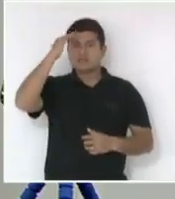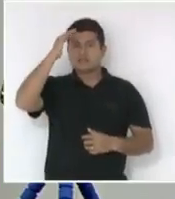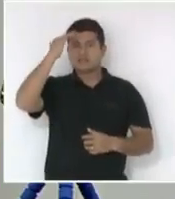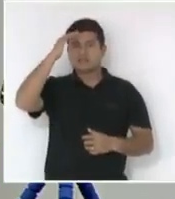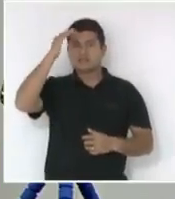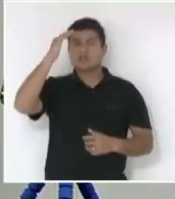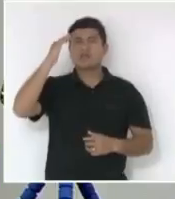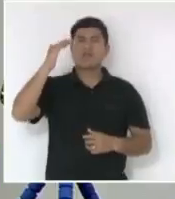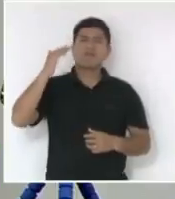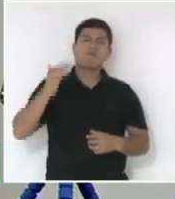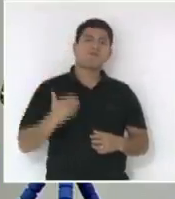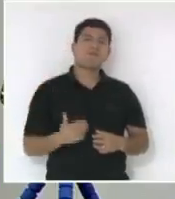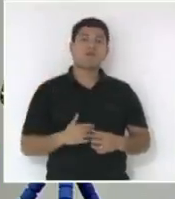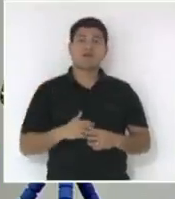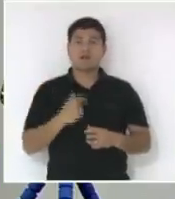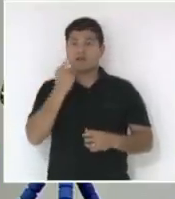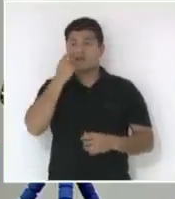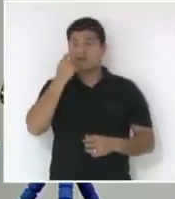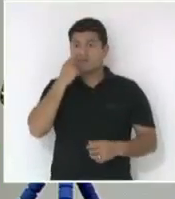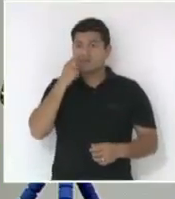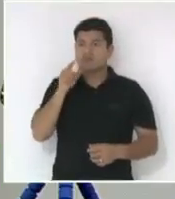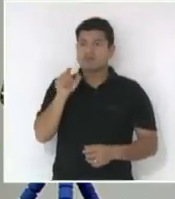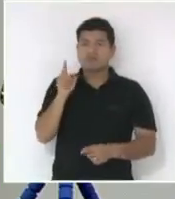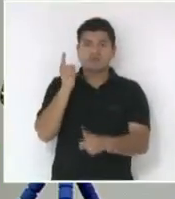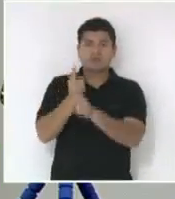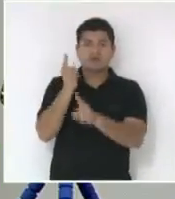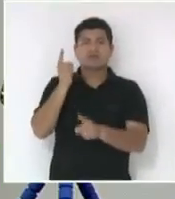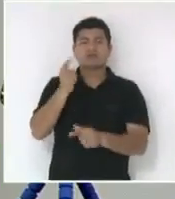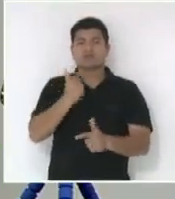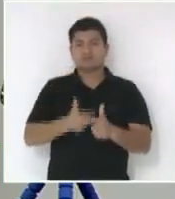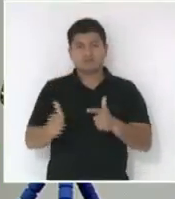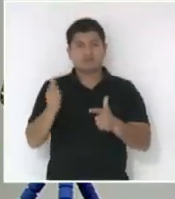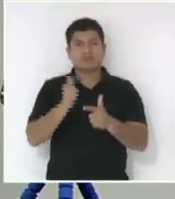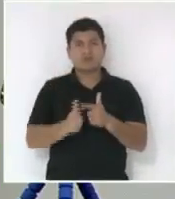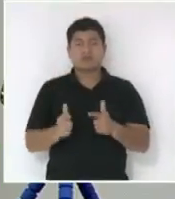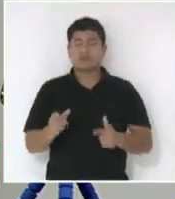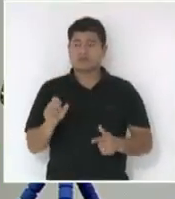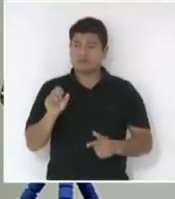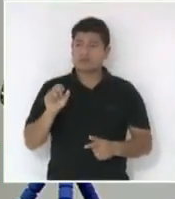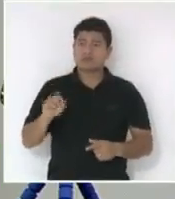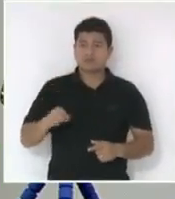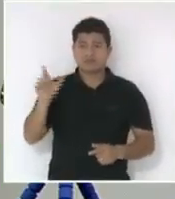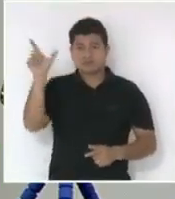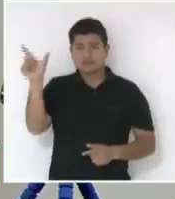e de diagnosticar as dificuldades, que, afinal de contas, são seres humanos como nós,